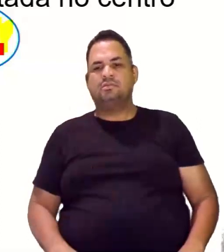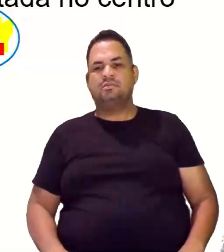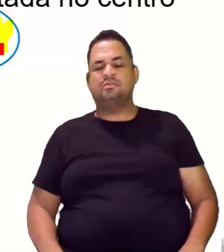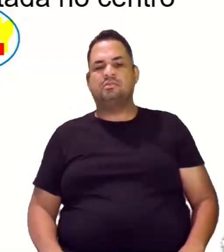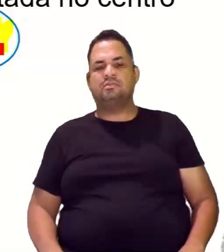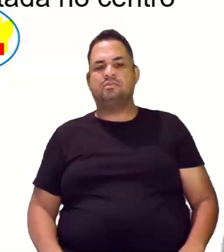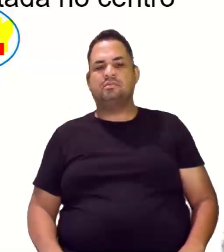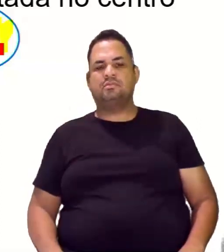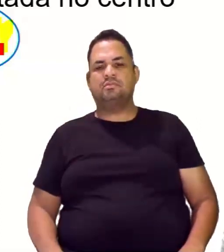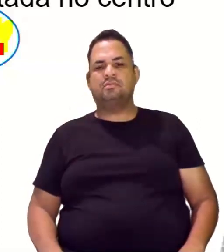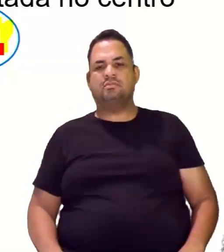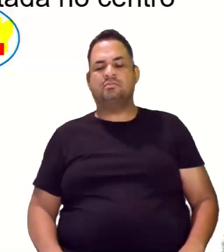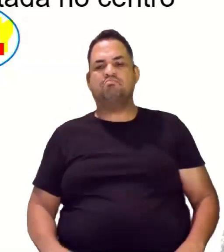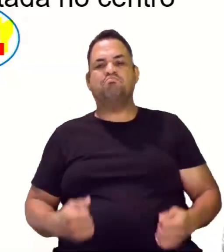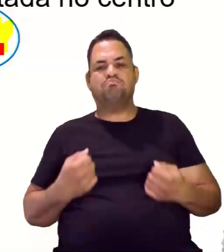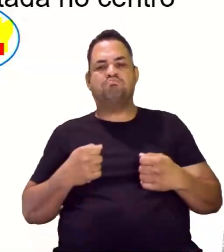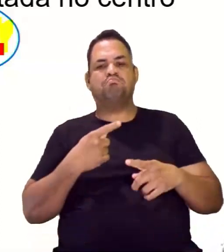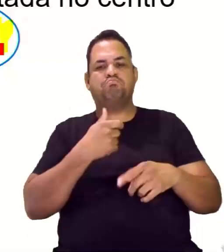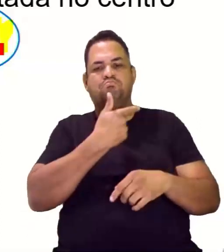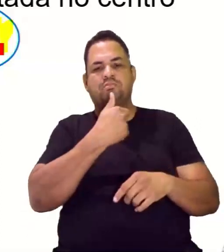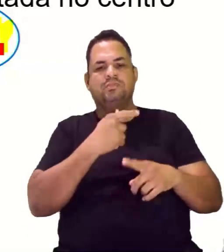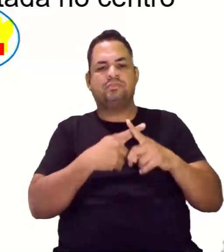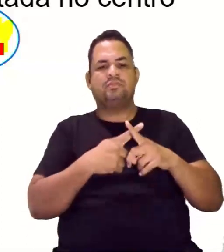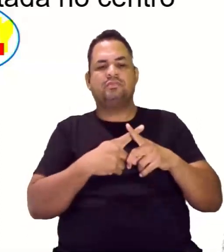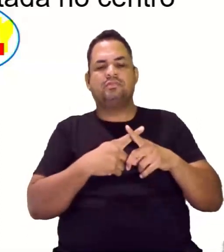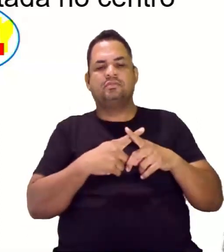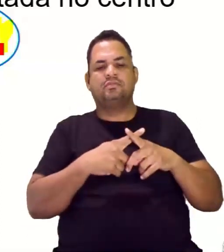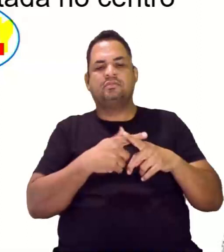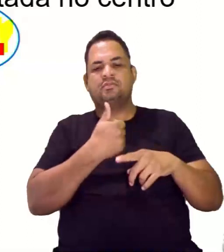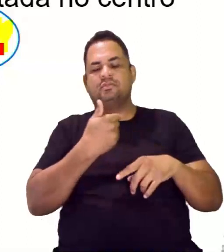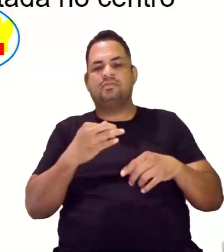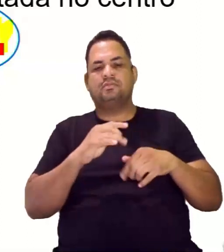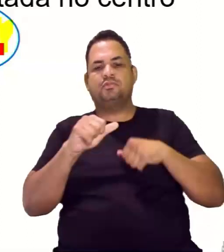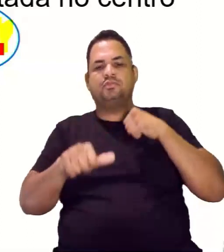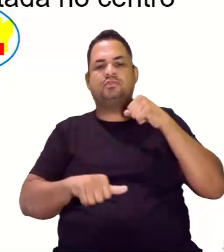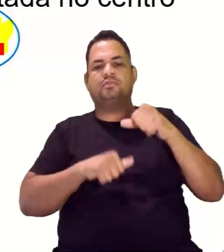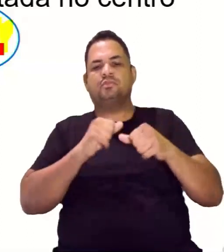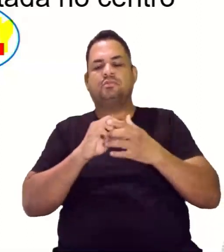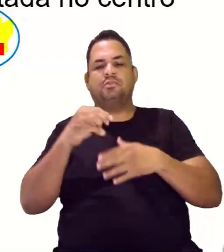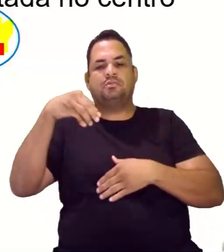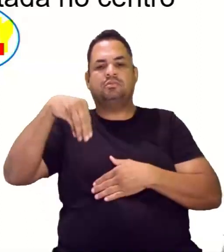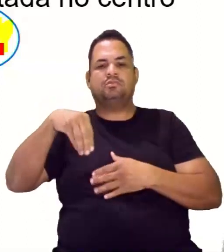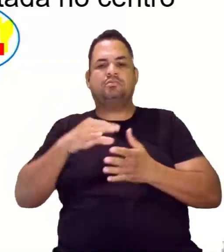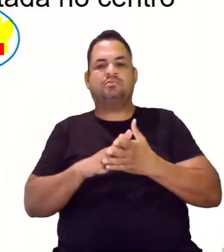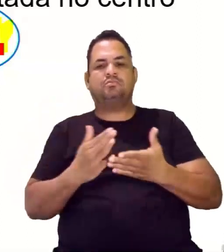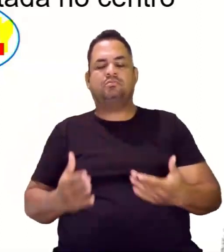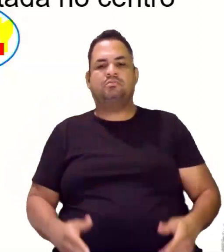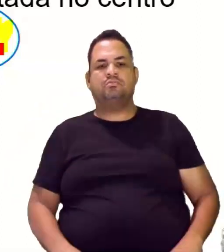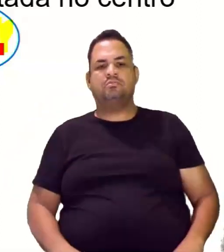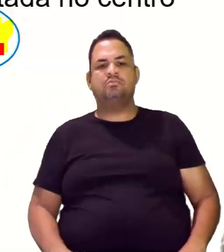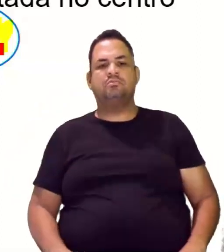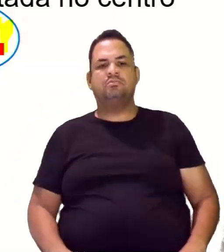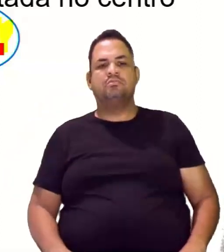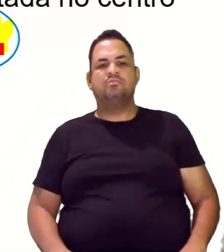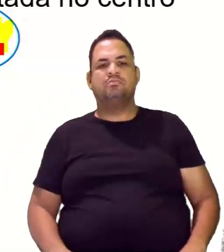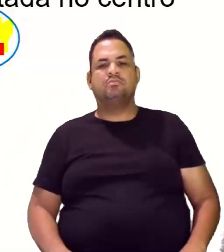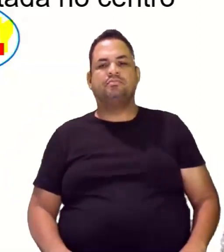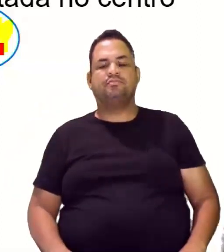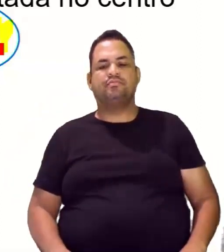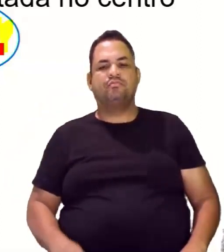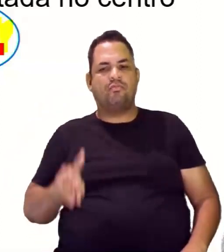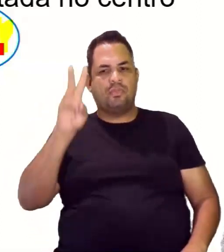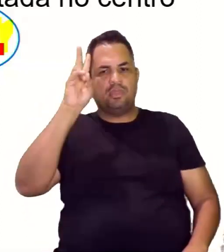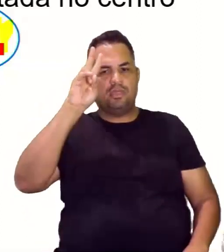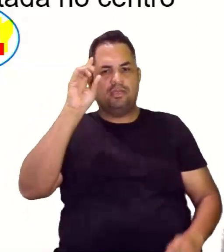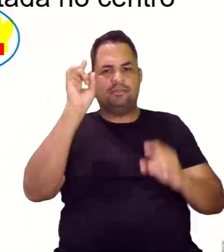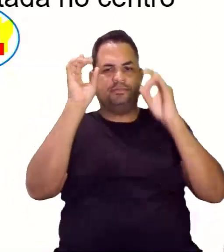20? Posso fazer 10 vezes 20 e depois transformar para metros, ou então transformar em metros logo. É isso, melhor. Sabe por quê? Gente, lembra